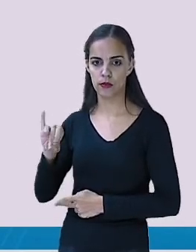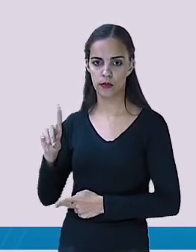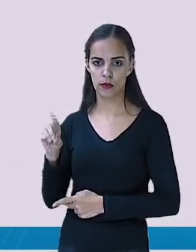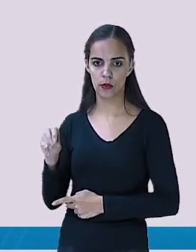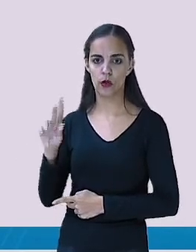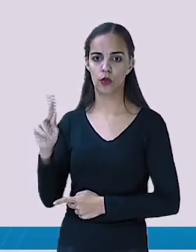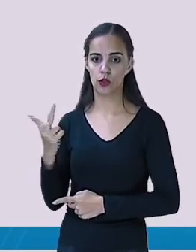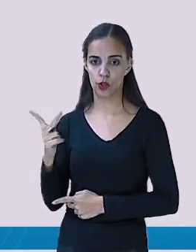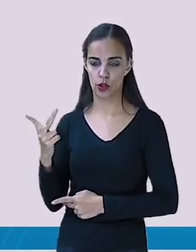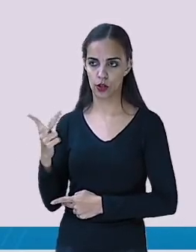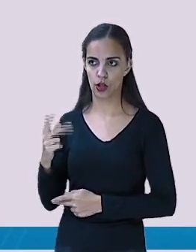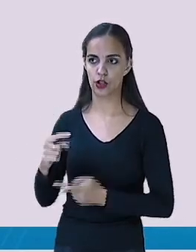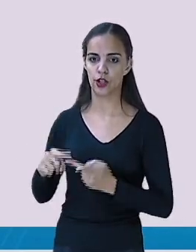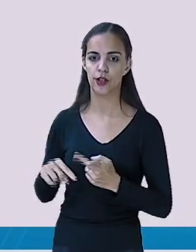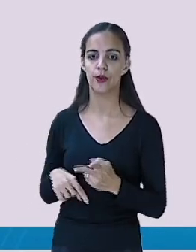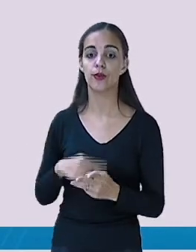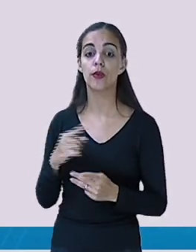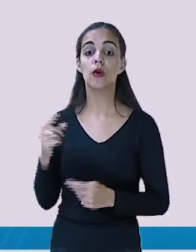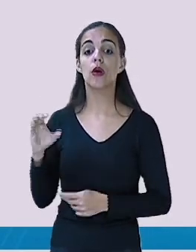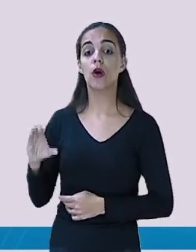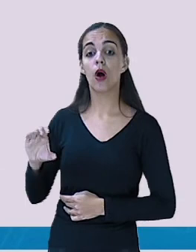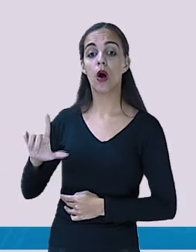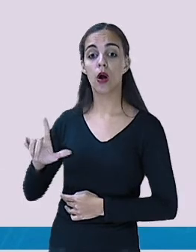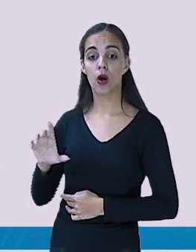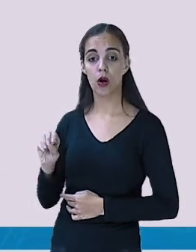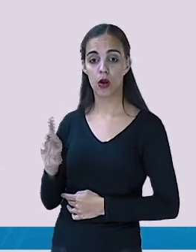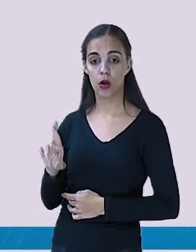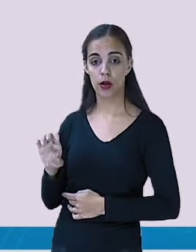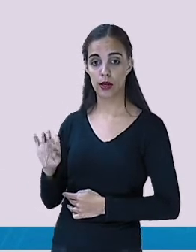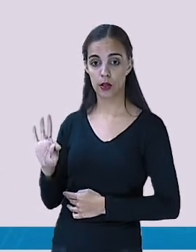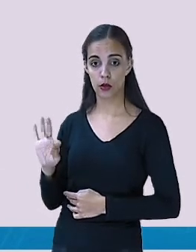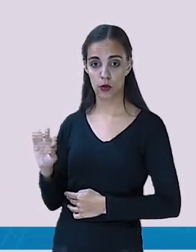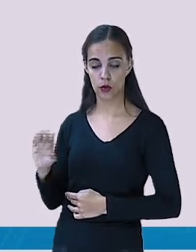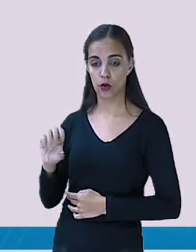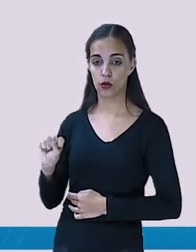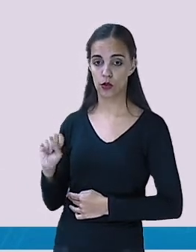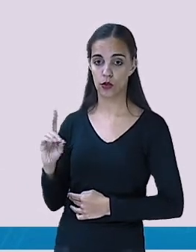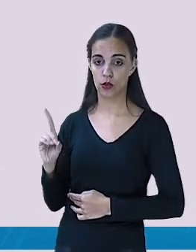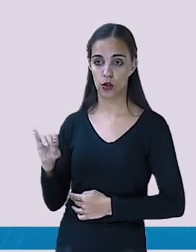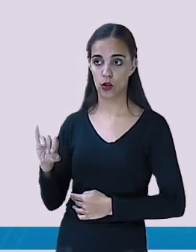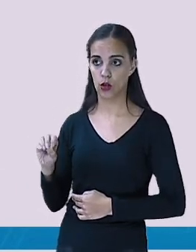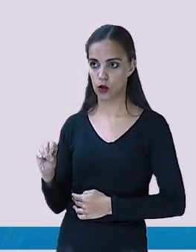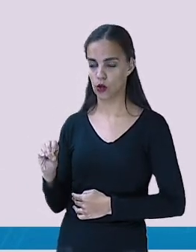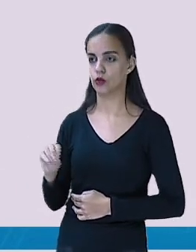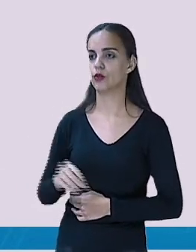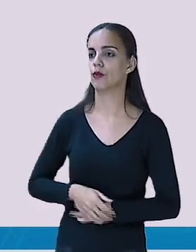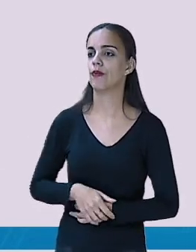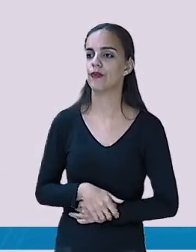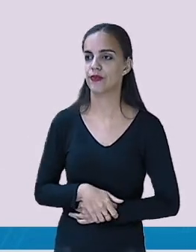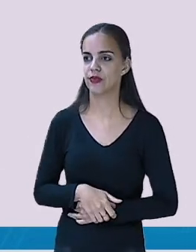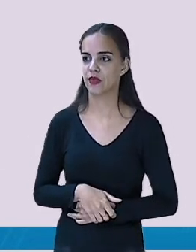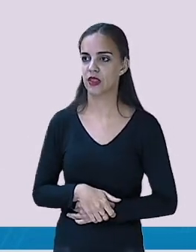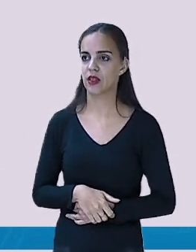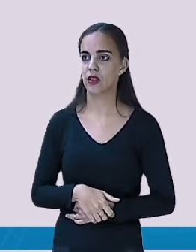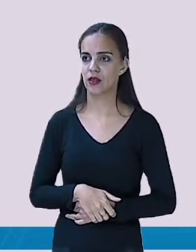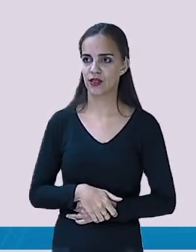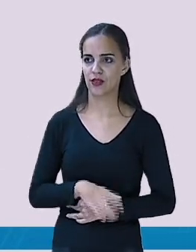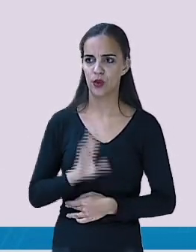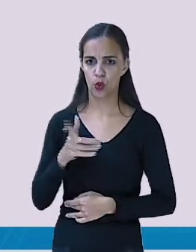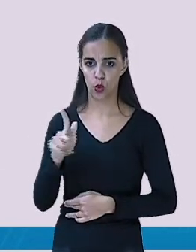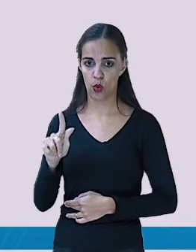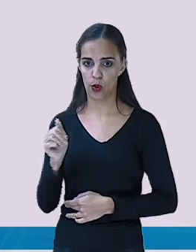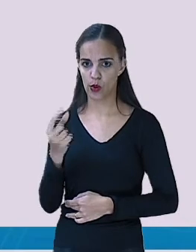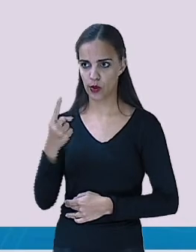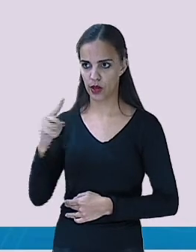peróxido de hidrogênio cloreto de sódio água tranquilo gás